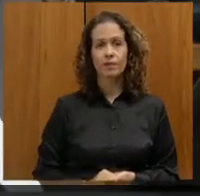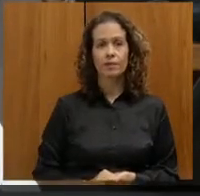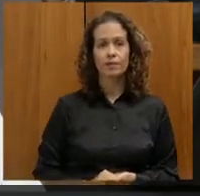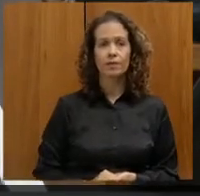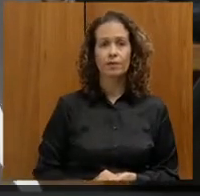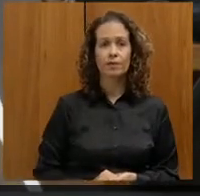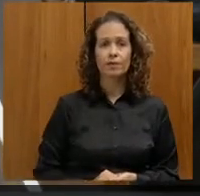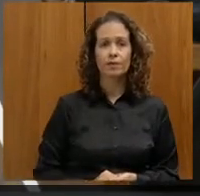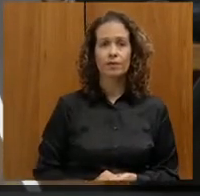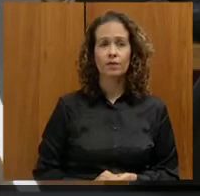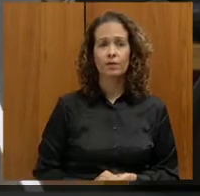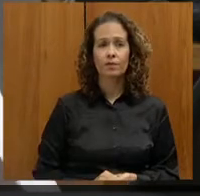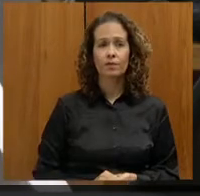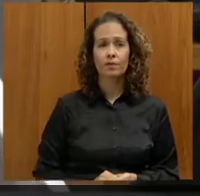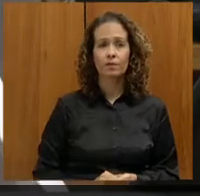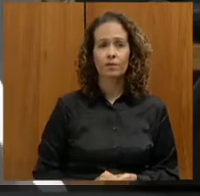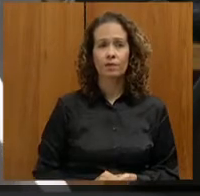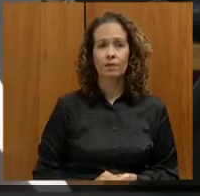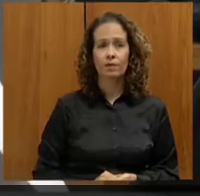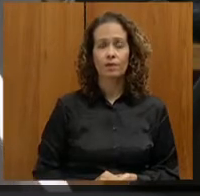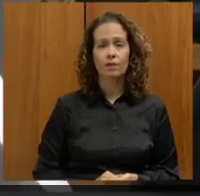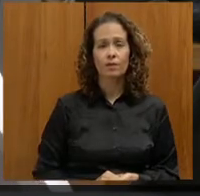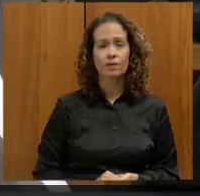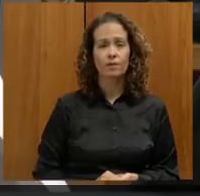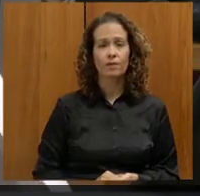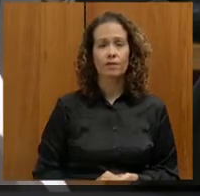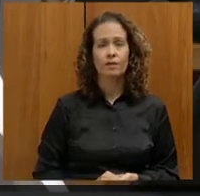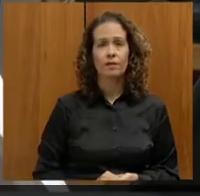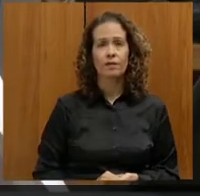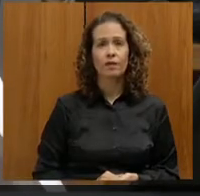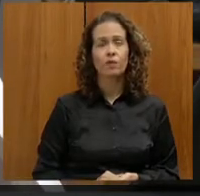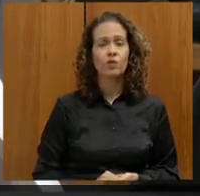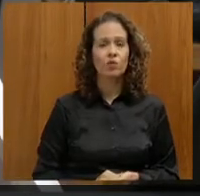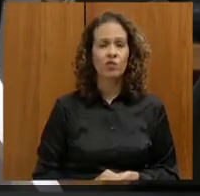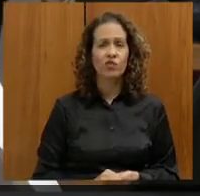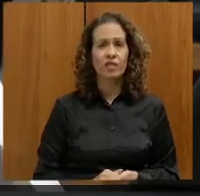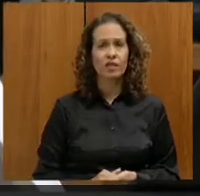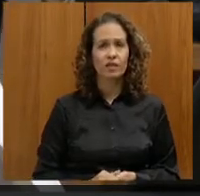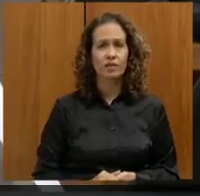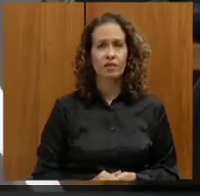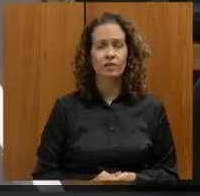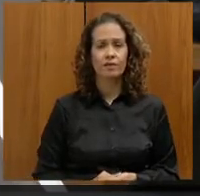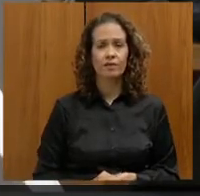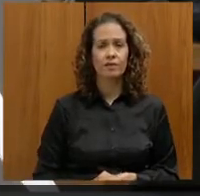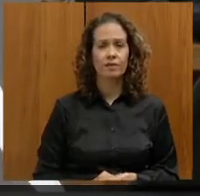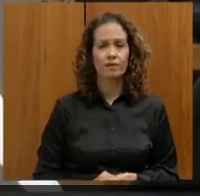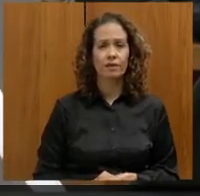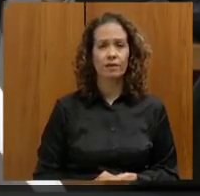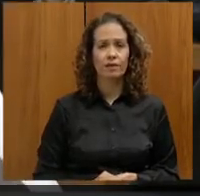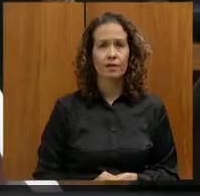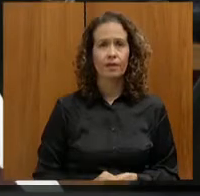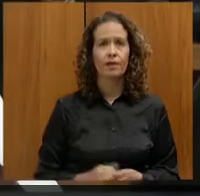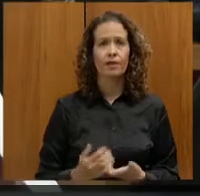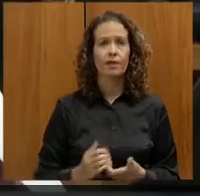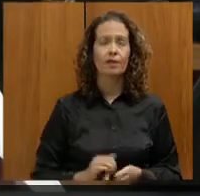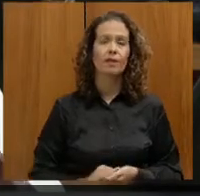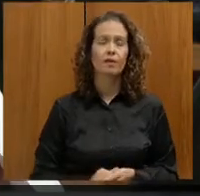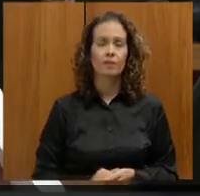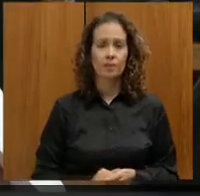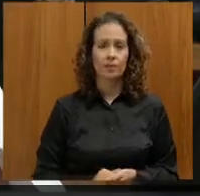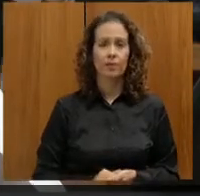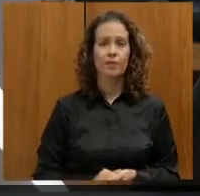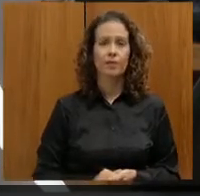e de acordo com a lei 159 essas despesas poderão ser contratadas desde que o crescimento